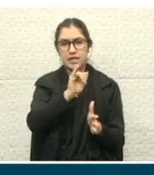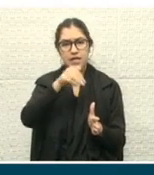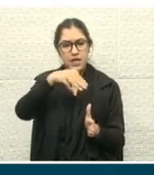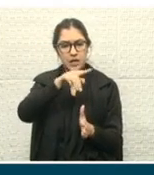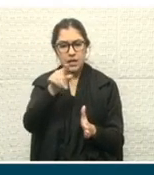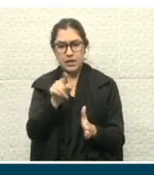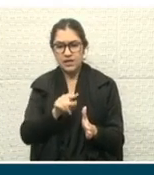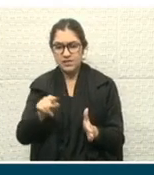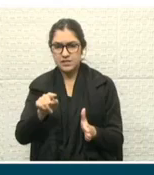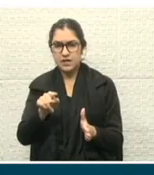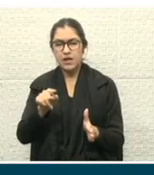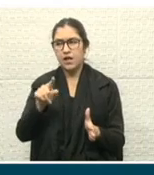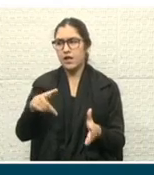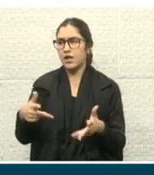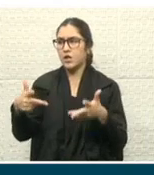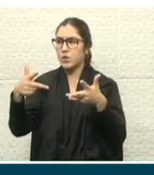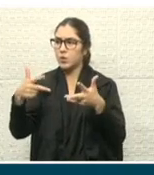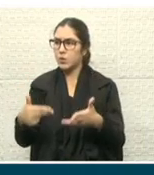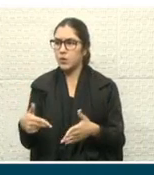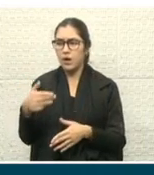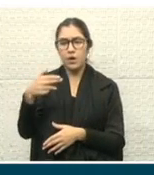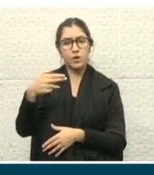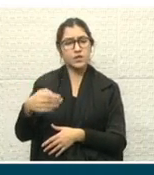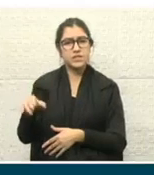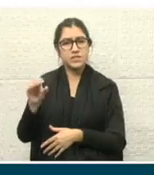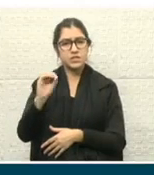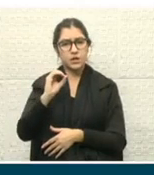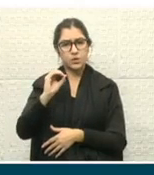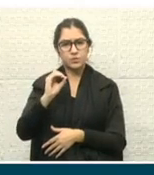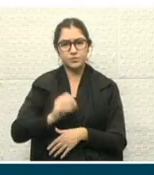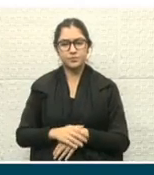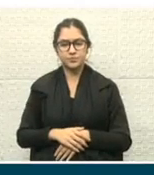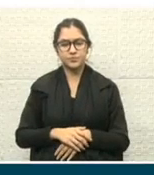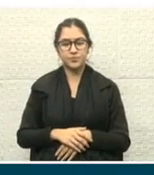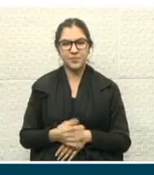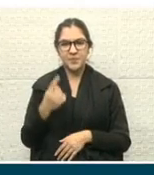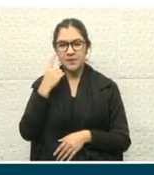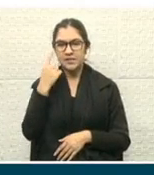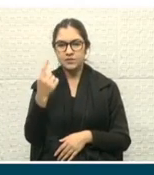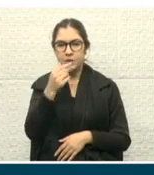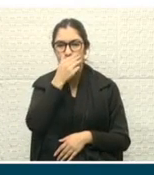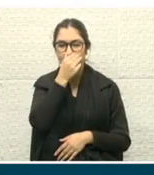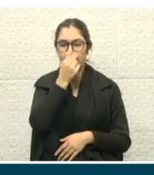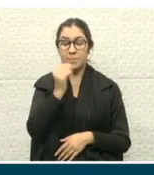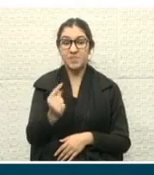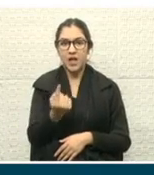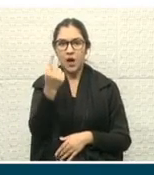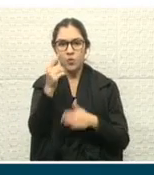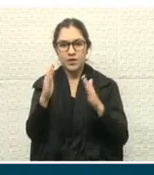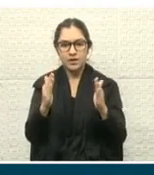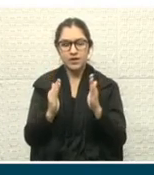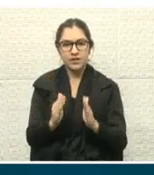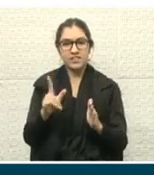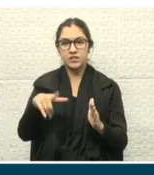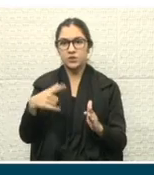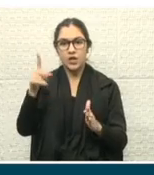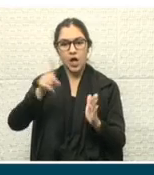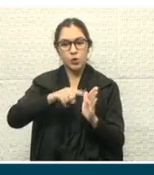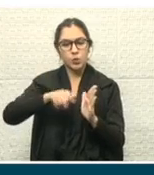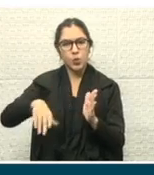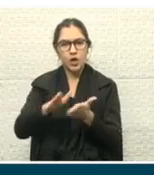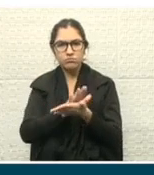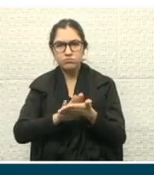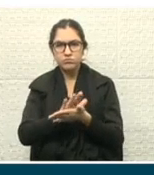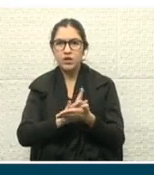z3 é igual a 0. Observe que a única parte que é não nula nesse